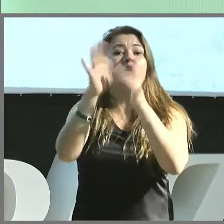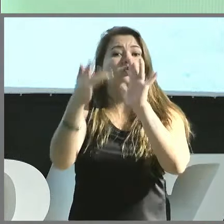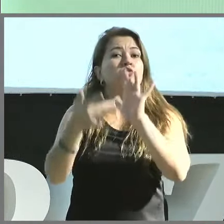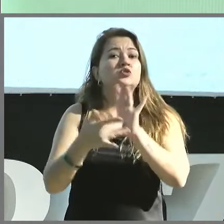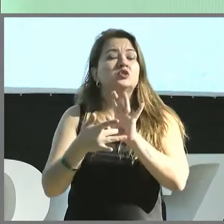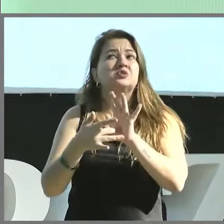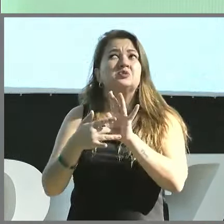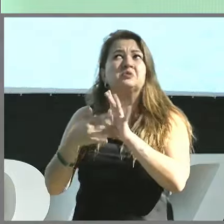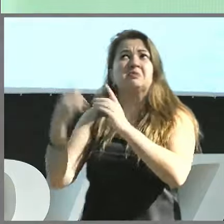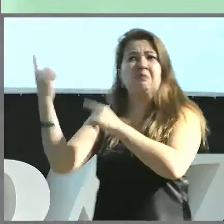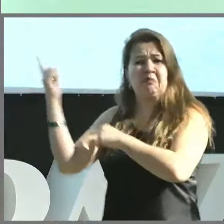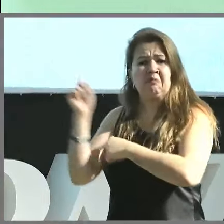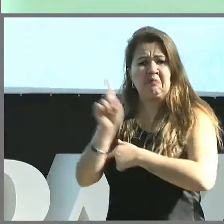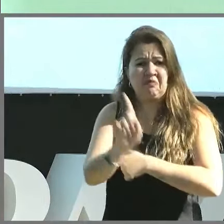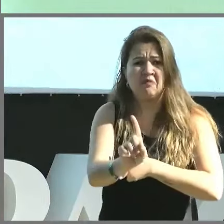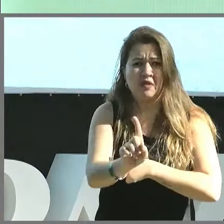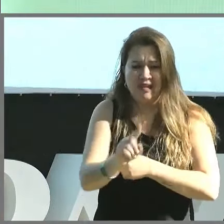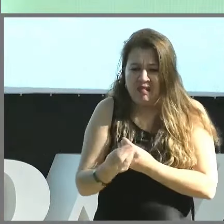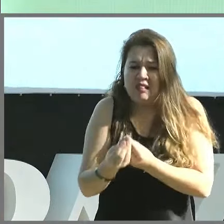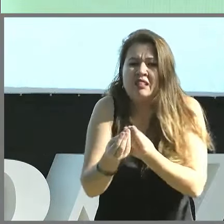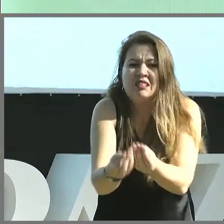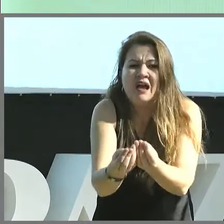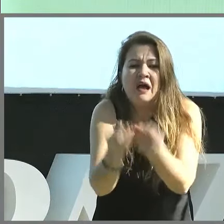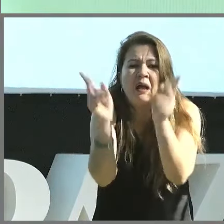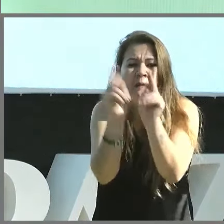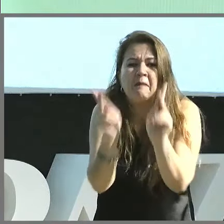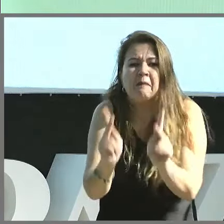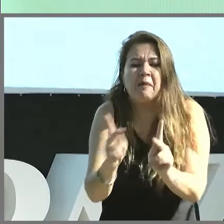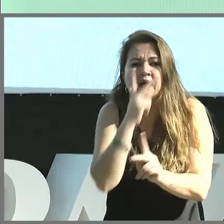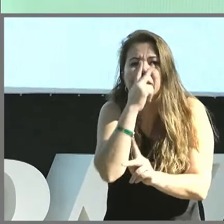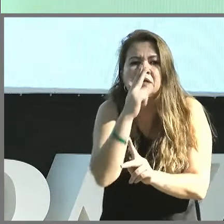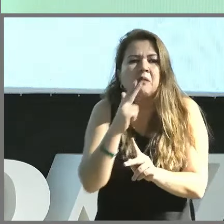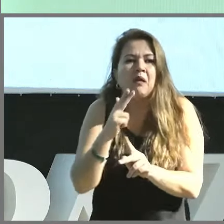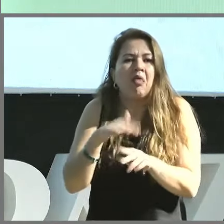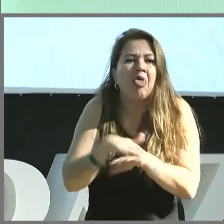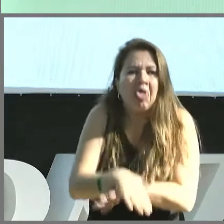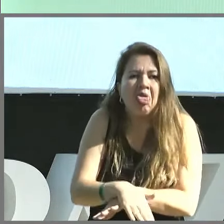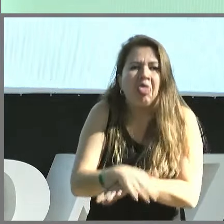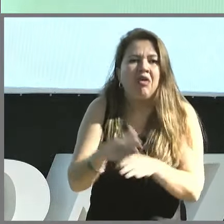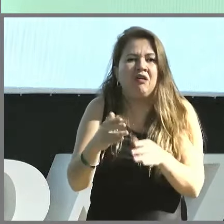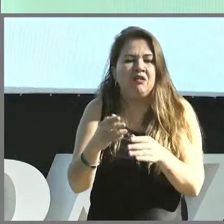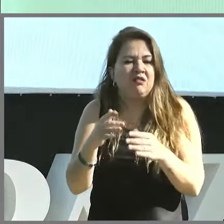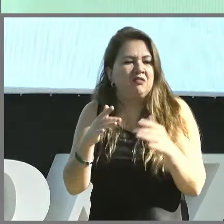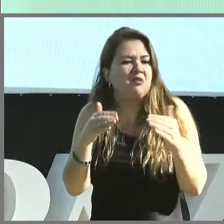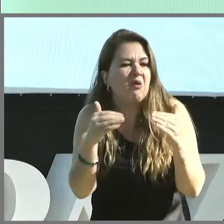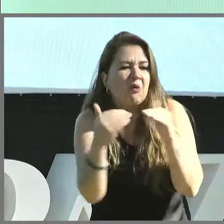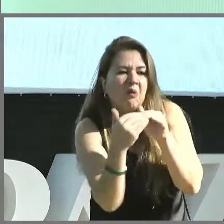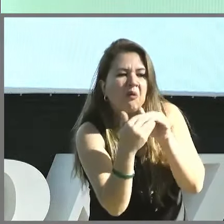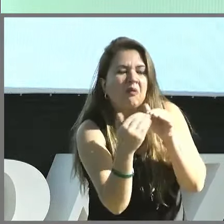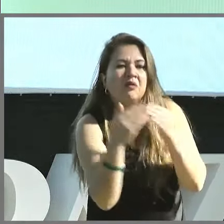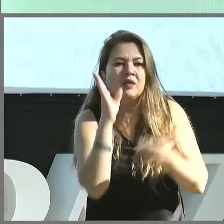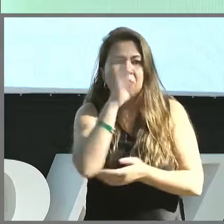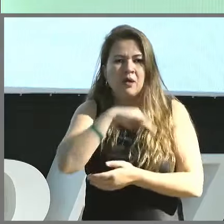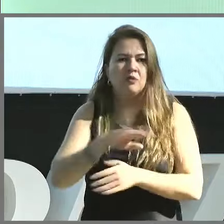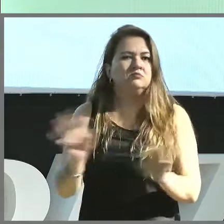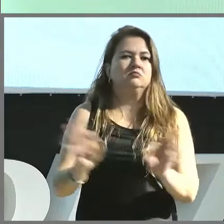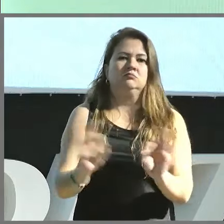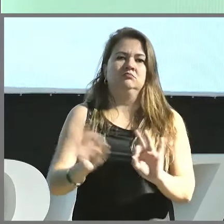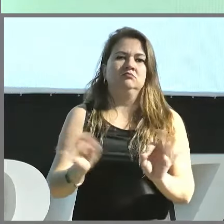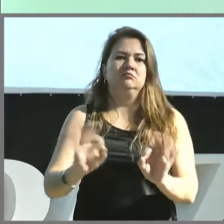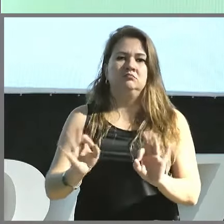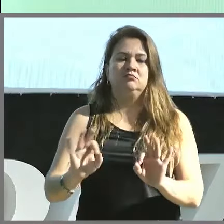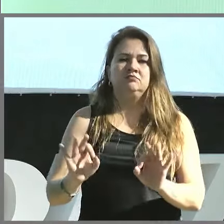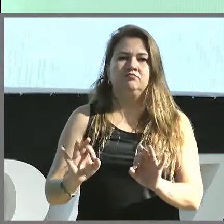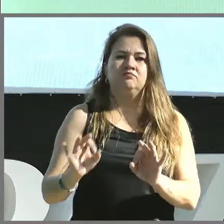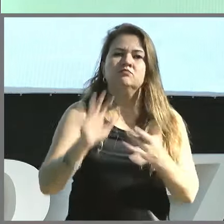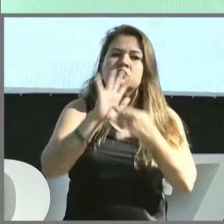trazer a paz da conivência com o mal. Ele não veio de modo algum